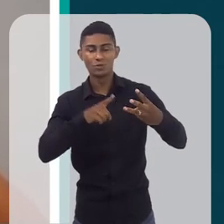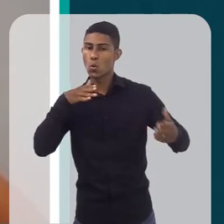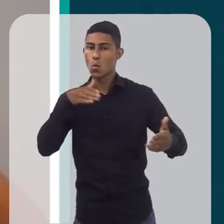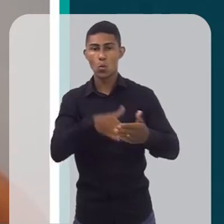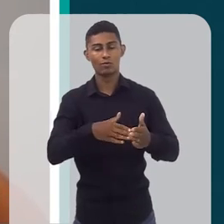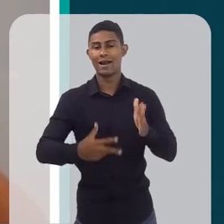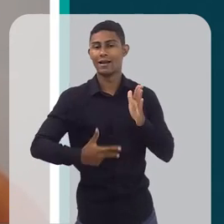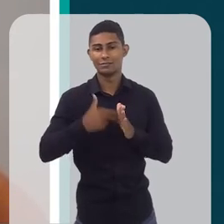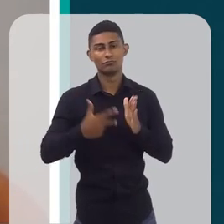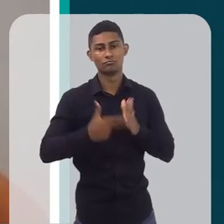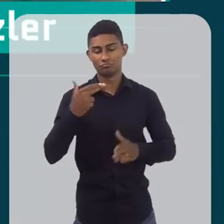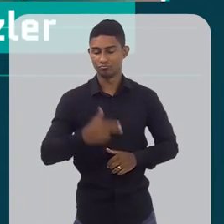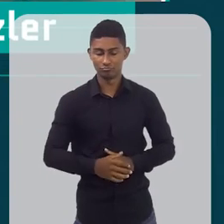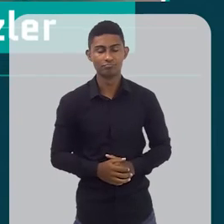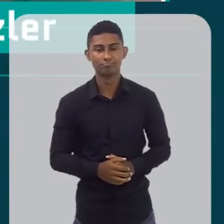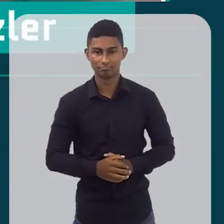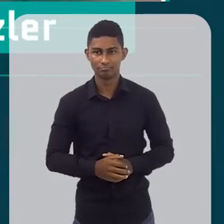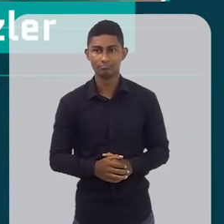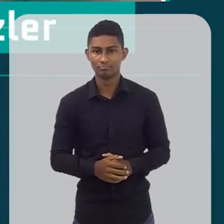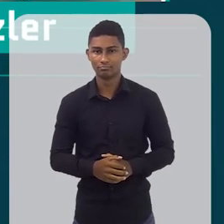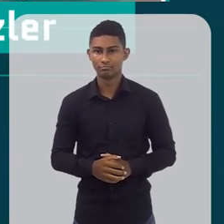mão, sim, da cirurgia bariátrica.